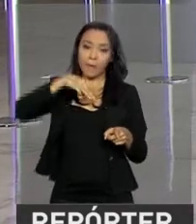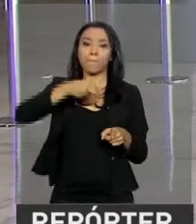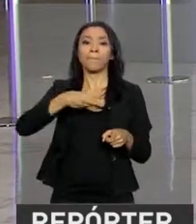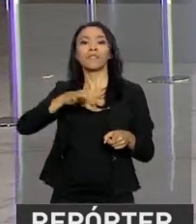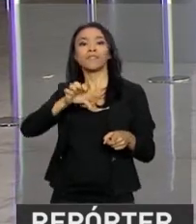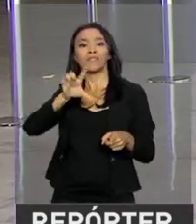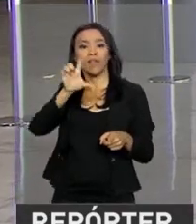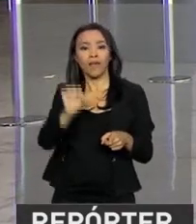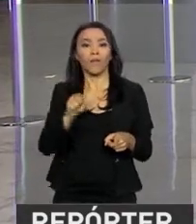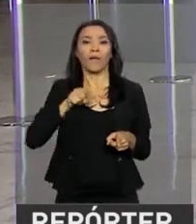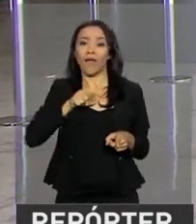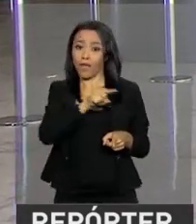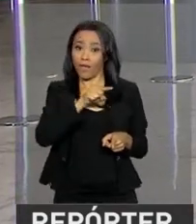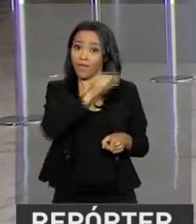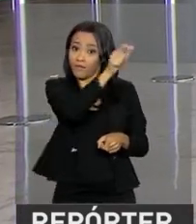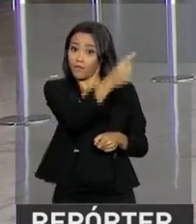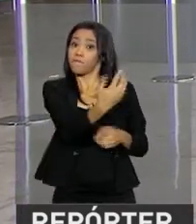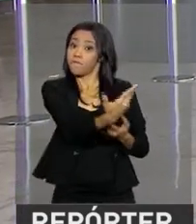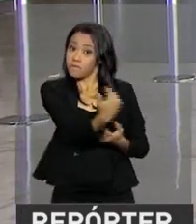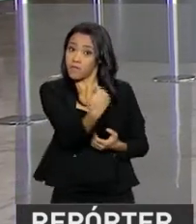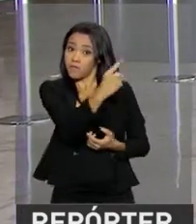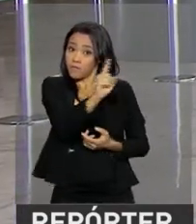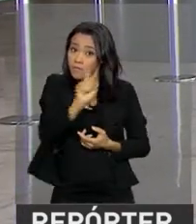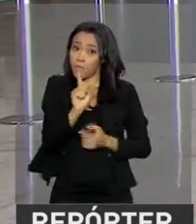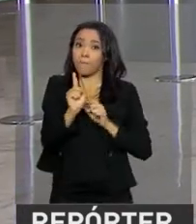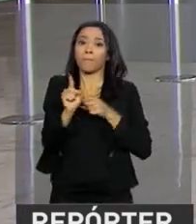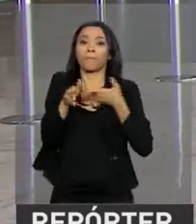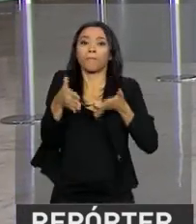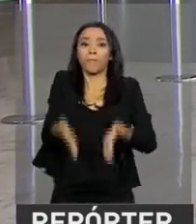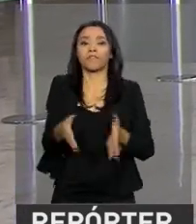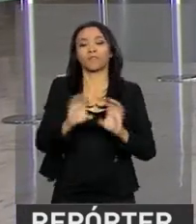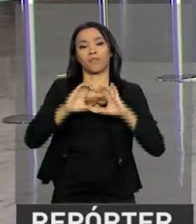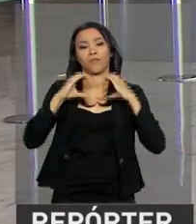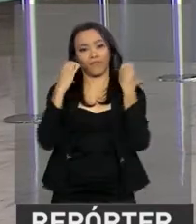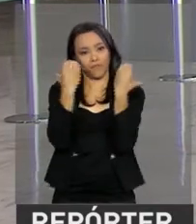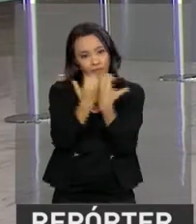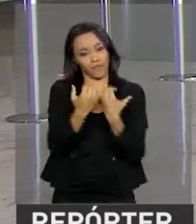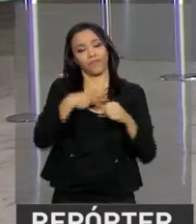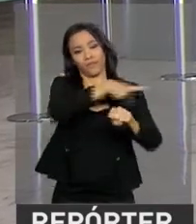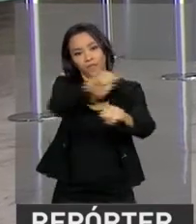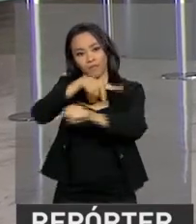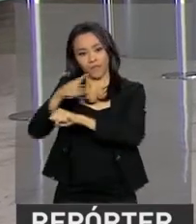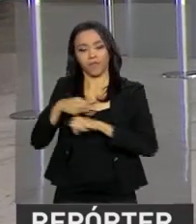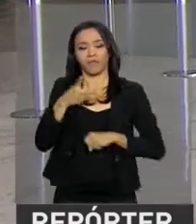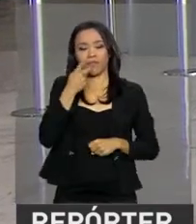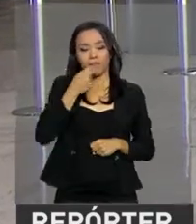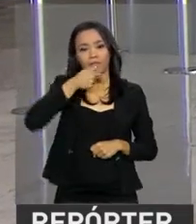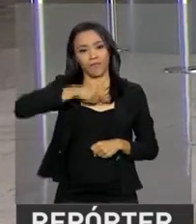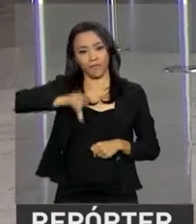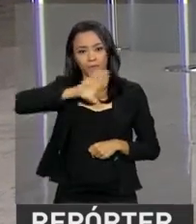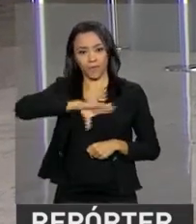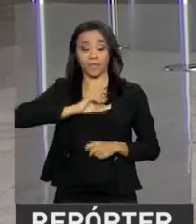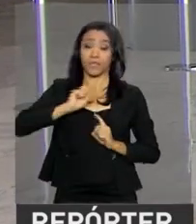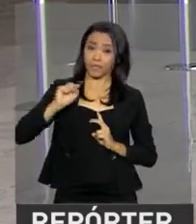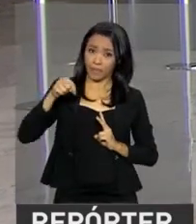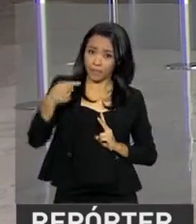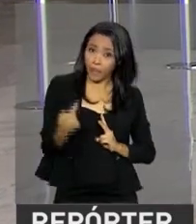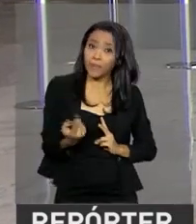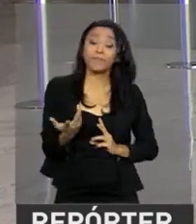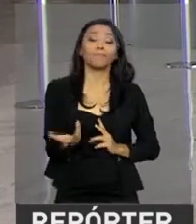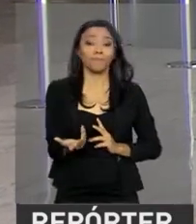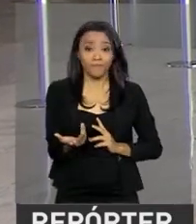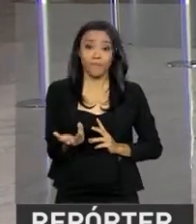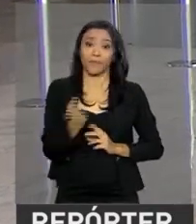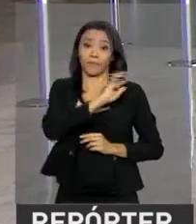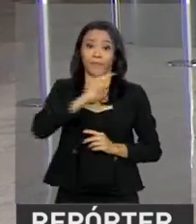Marcelo Rebelo de Sousa também veio participar aí da Conferência dos Países de Língua Portuguesa. Na sequência, depois, Michel Temer